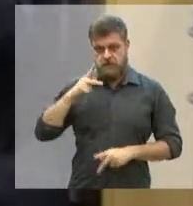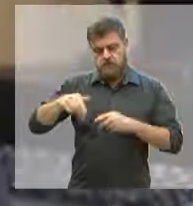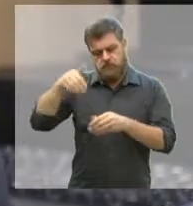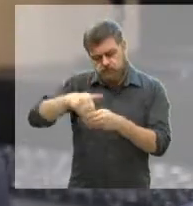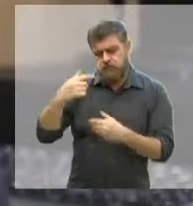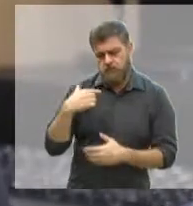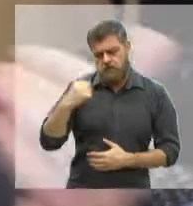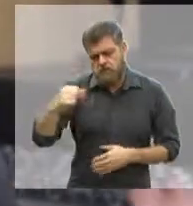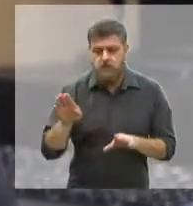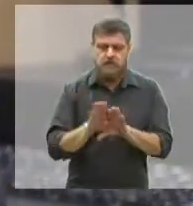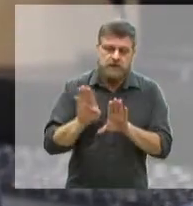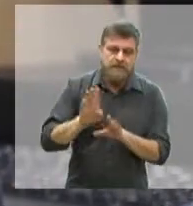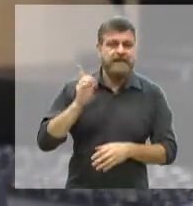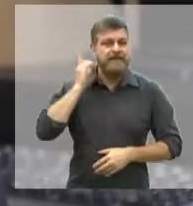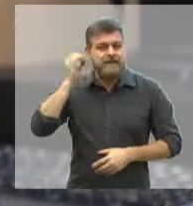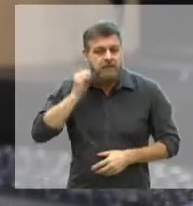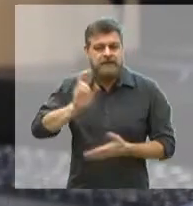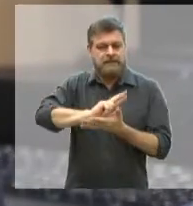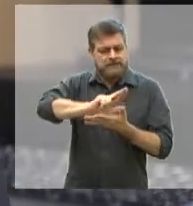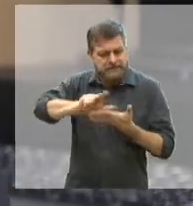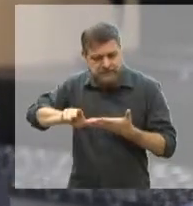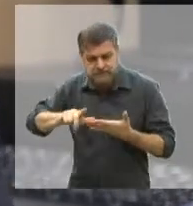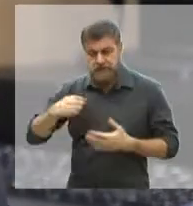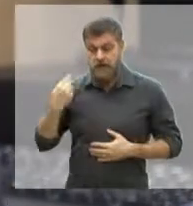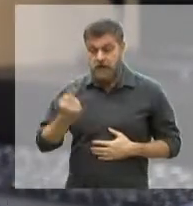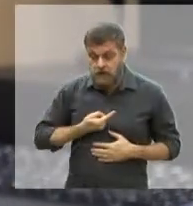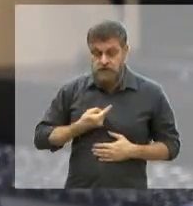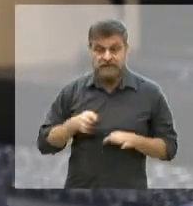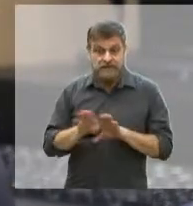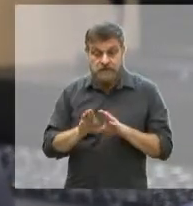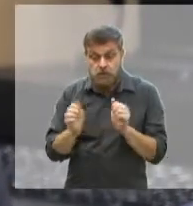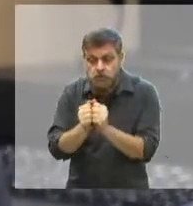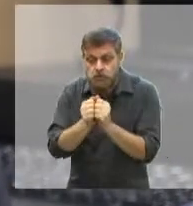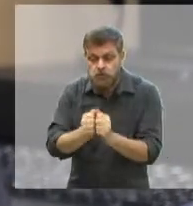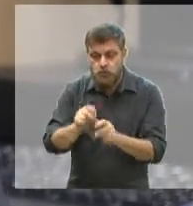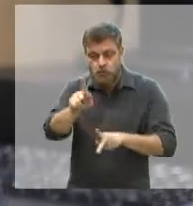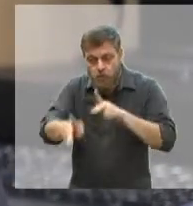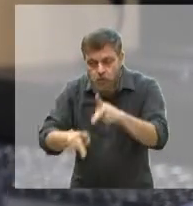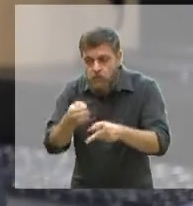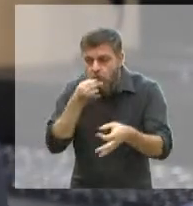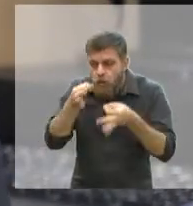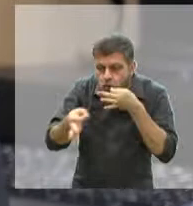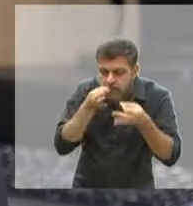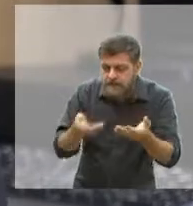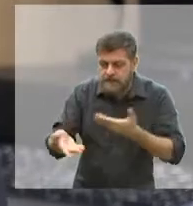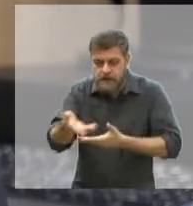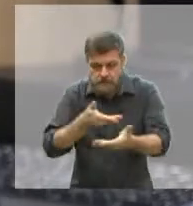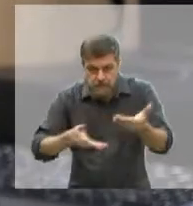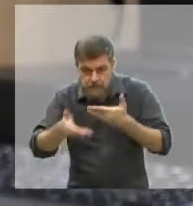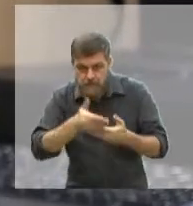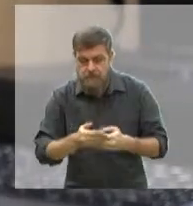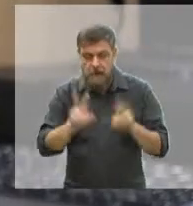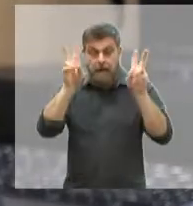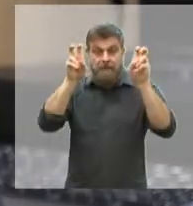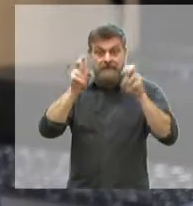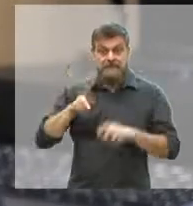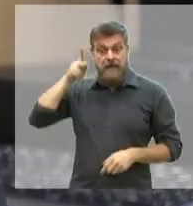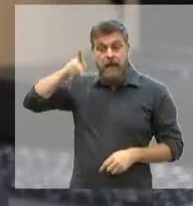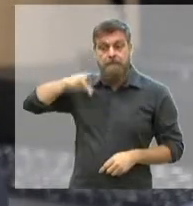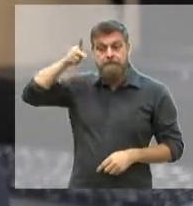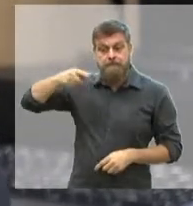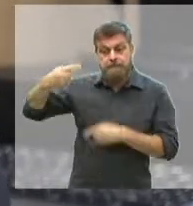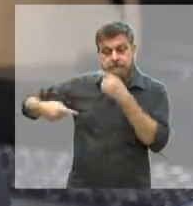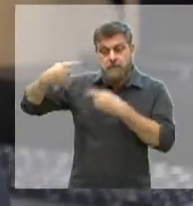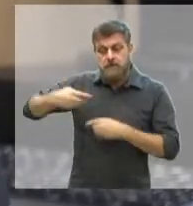exemplo, deputados, etc., senadores, pudessem também ter voz e ter vez nas políticas públicas. A gente sabe que isso melhorou